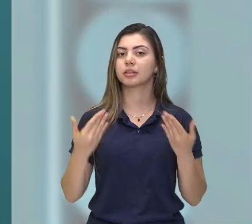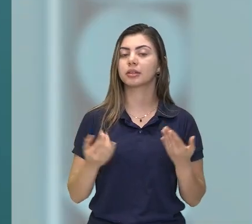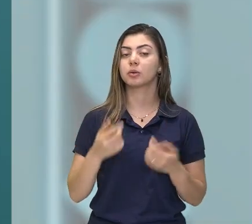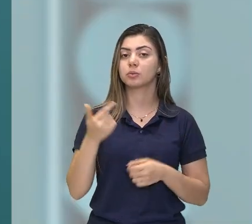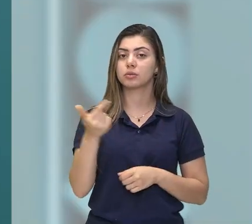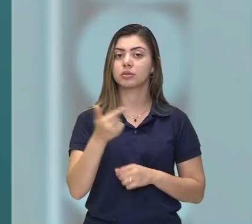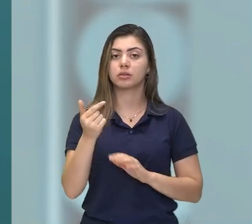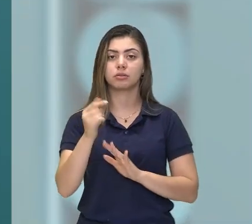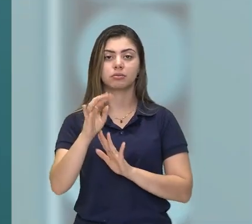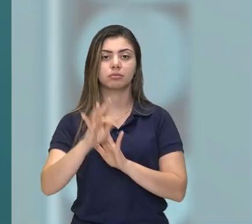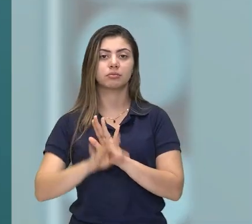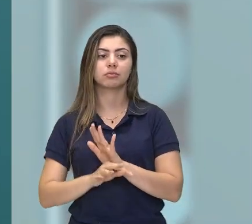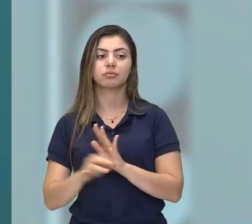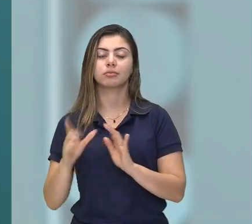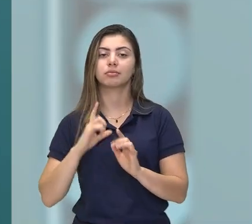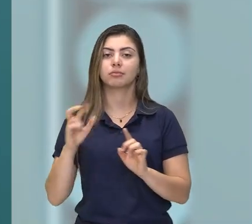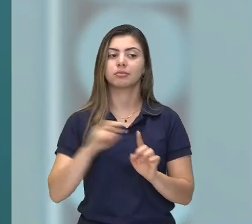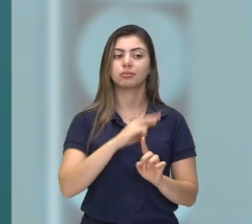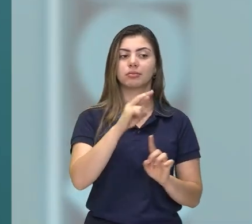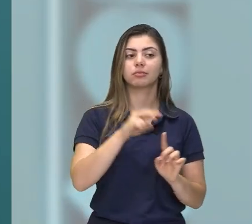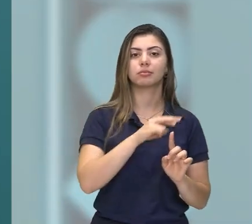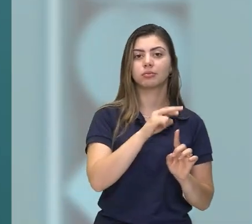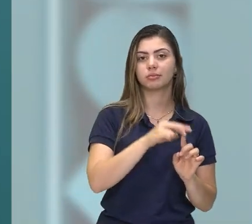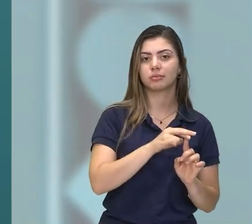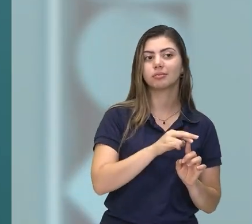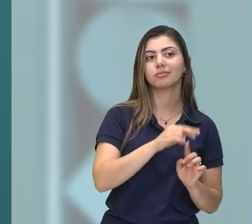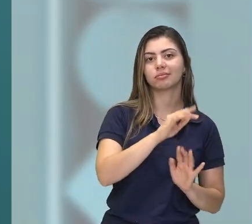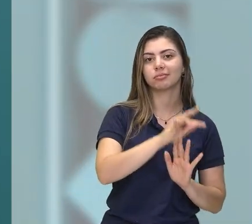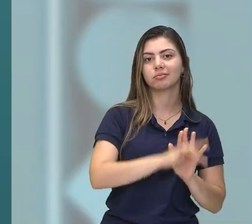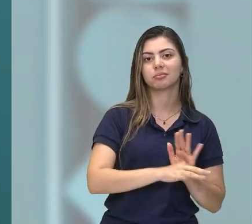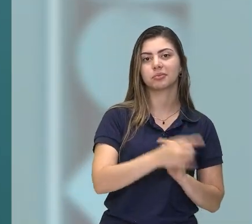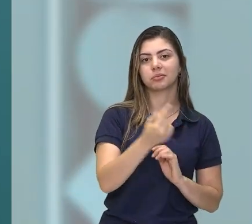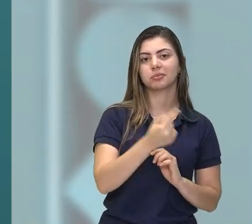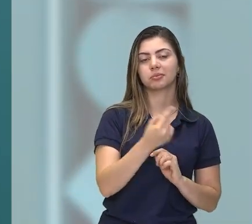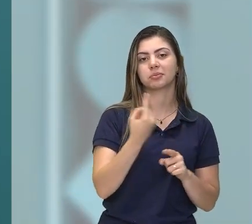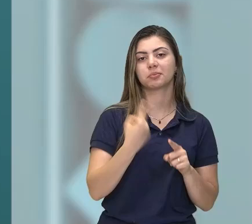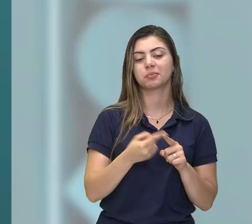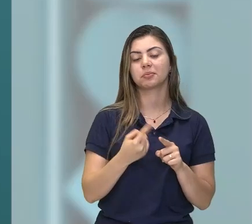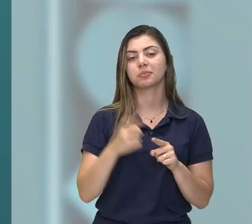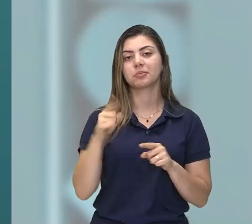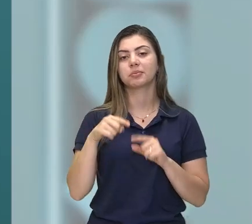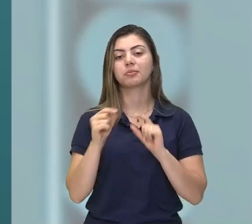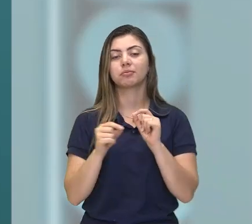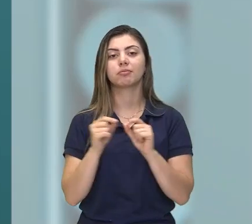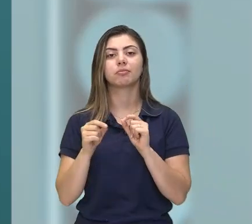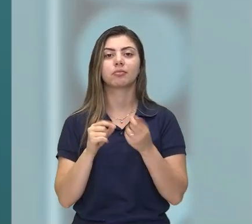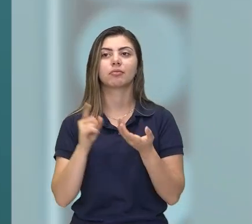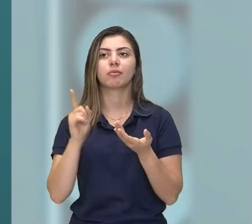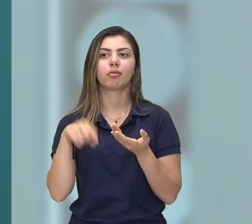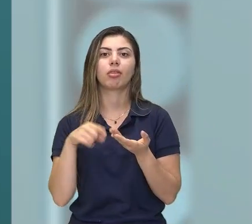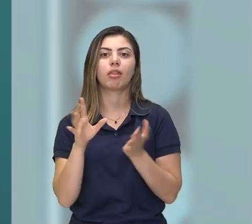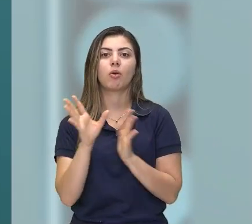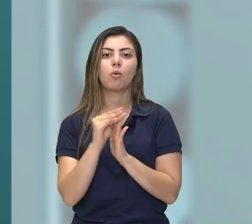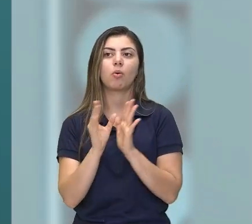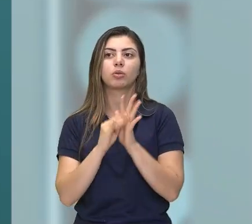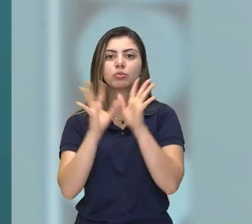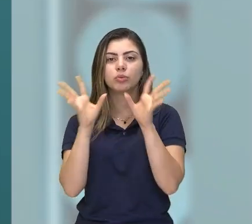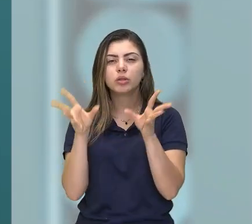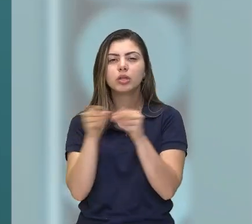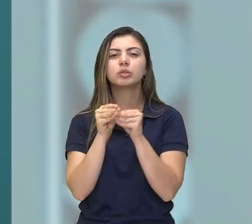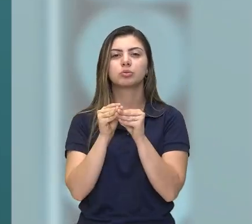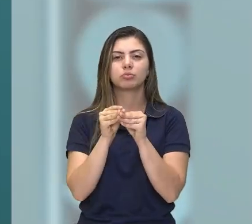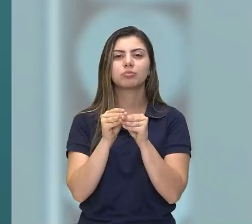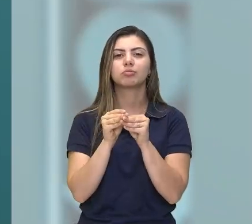segundo texto está fazendo de uma forma resumida uma apresentação da ideia original do texto,